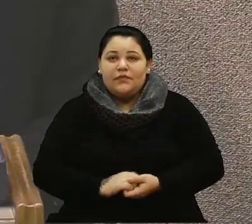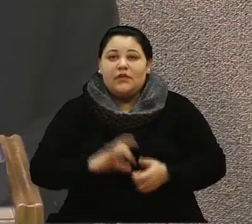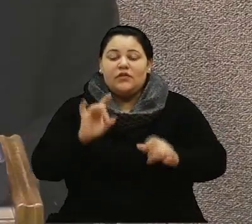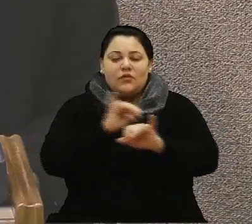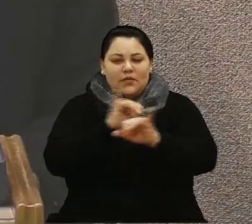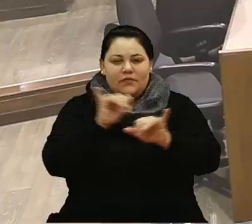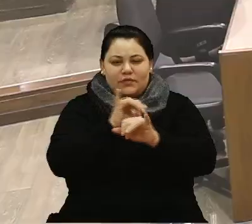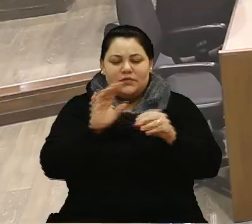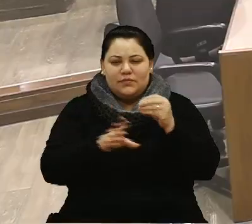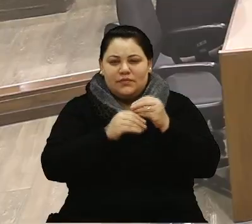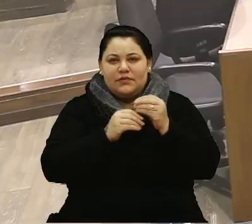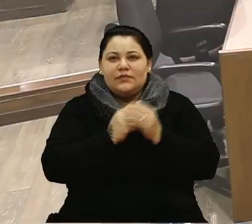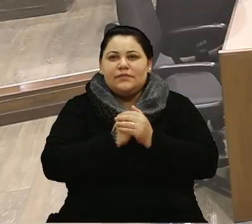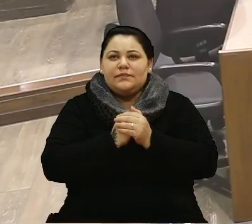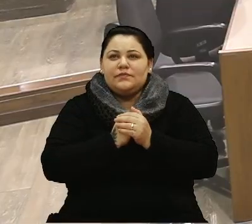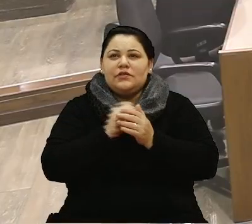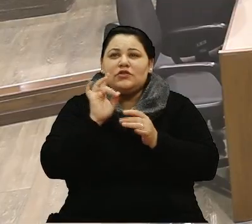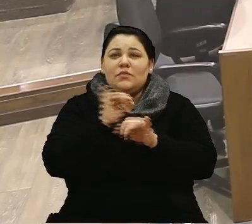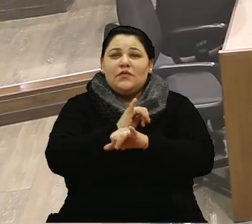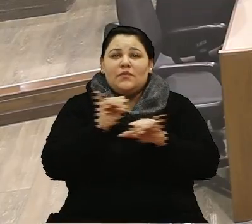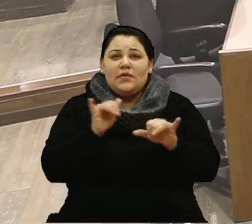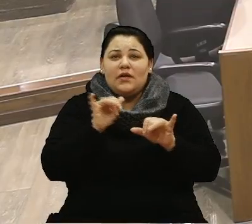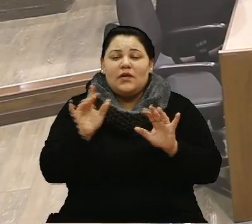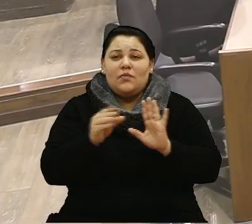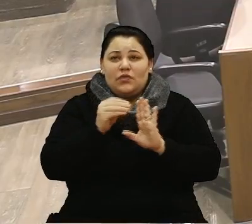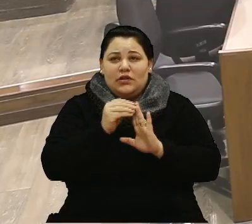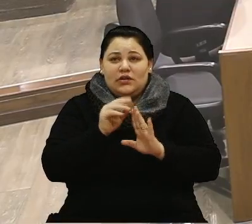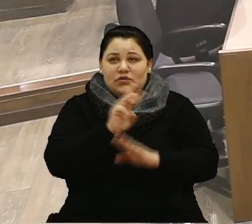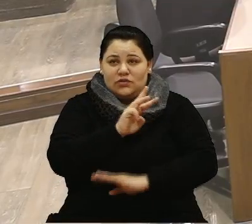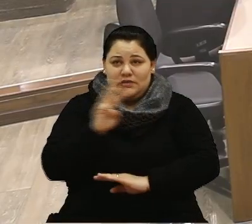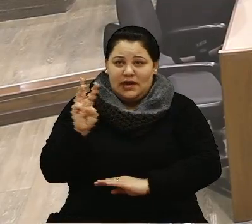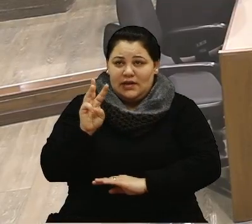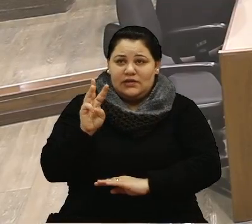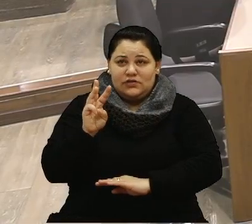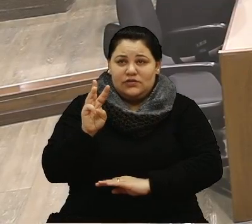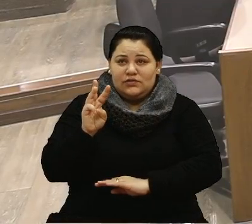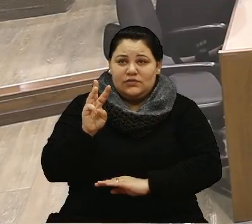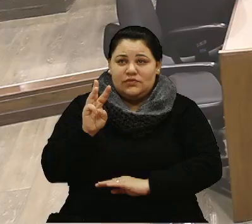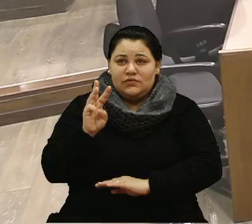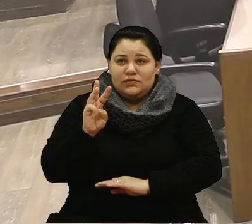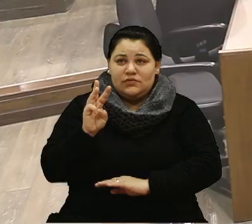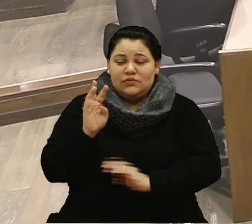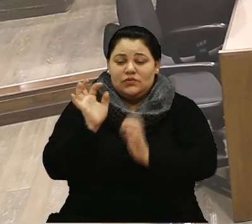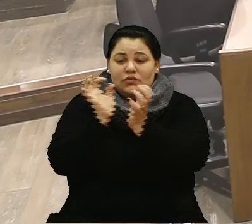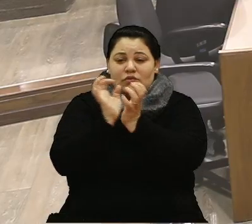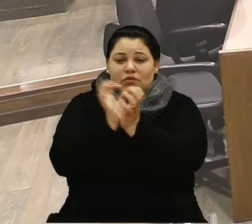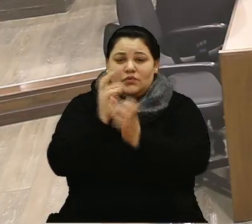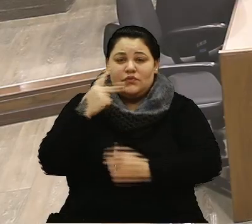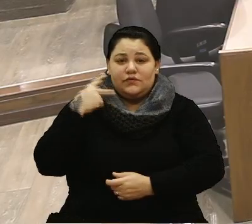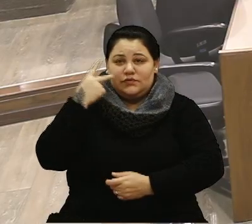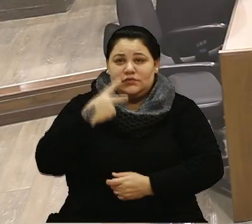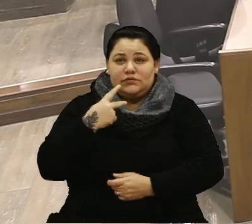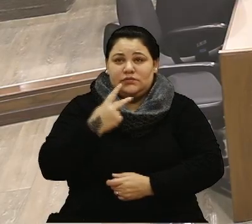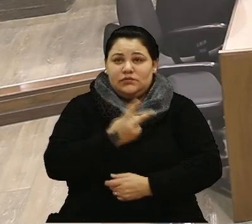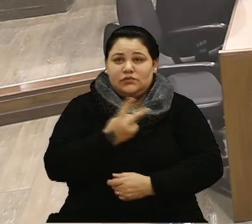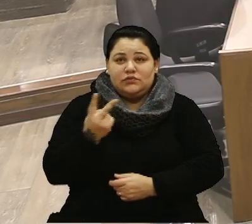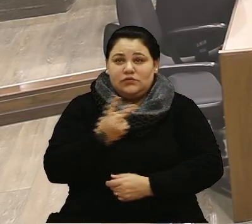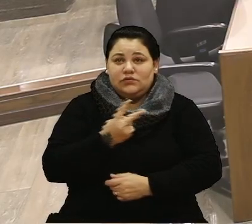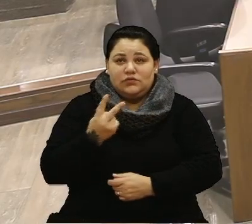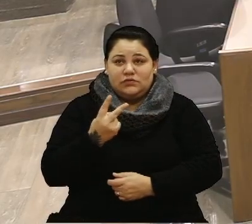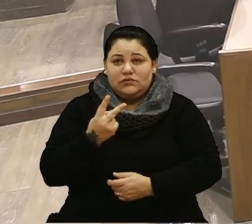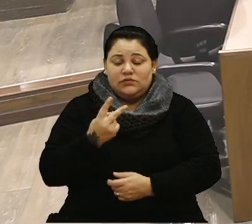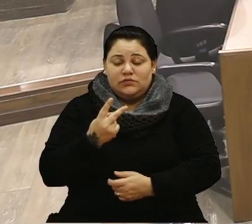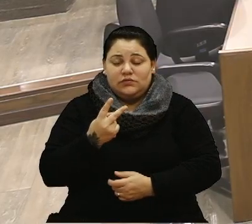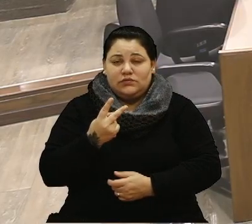não, vereador. Só para informar que eu coloquei no site dos vereadores, no grupo dos vereadores aí, os 2 acórdãos, tá, que eu referi